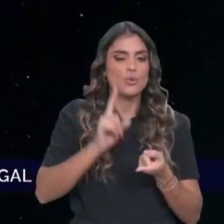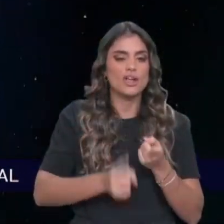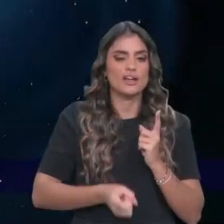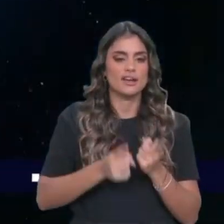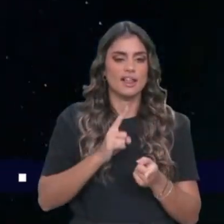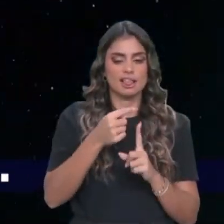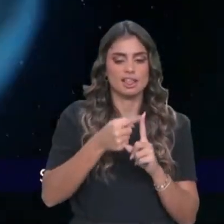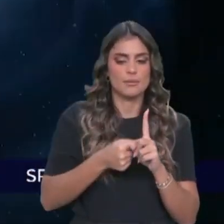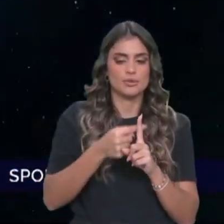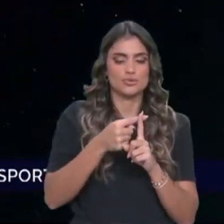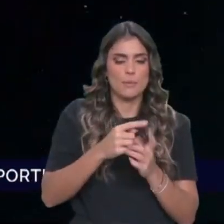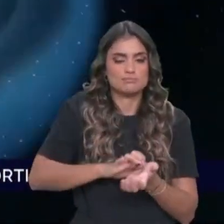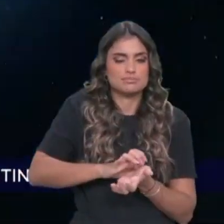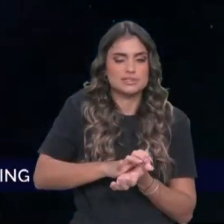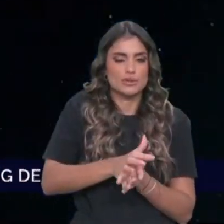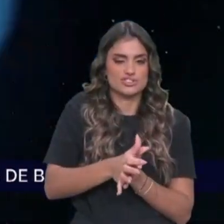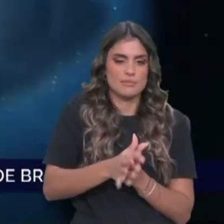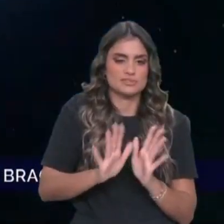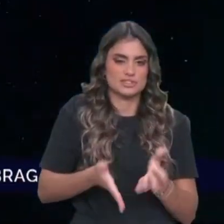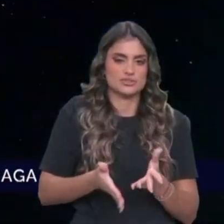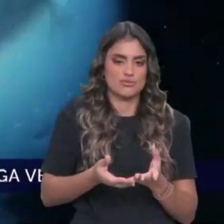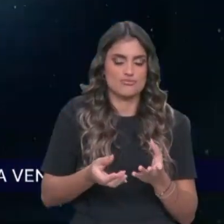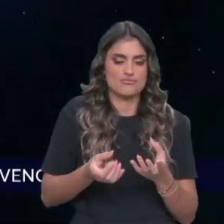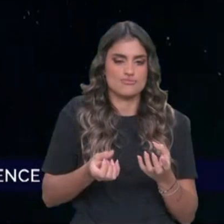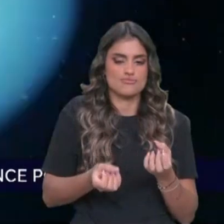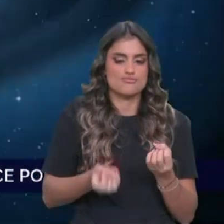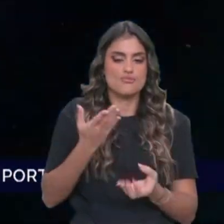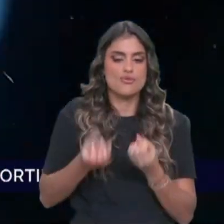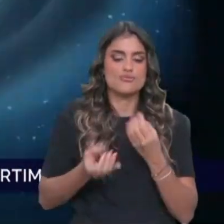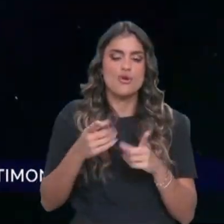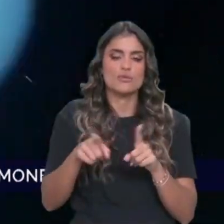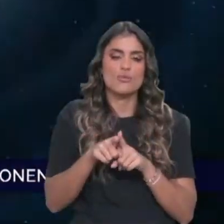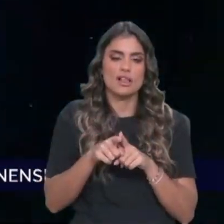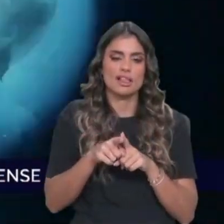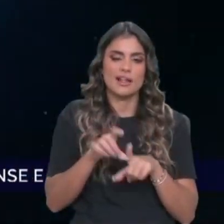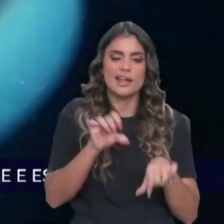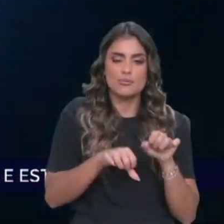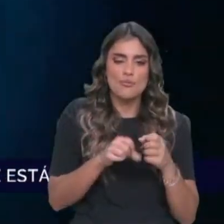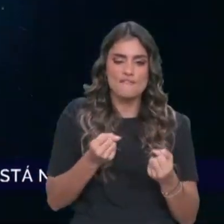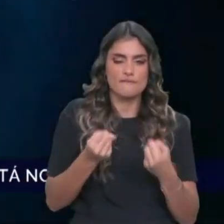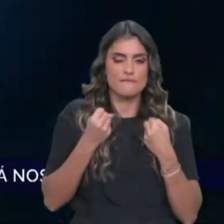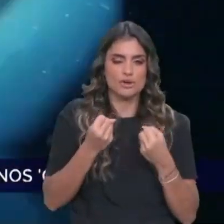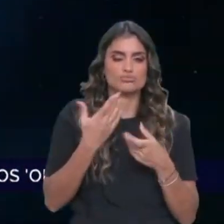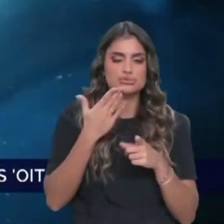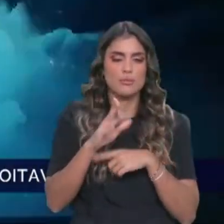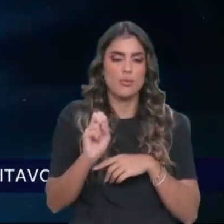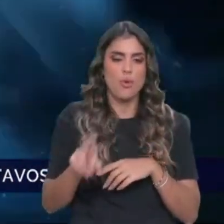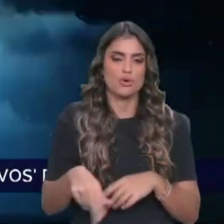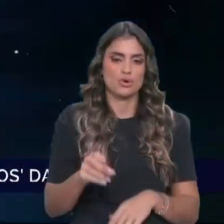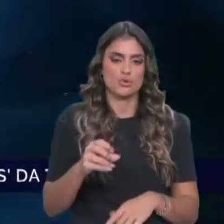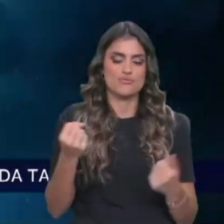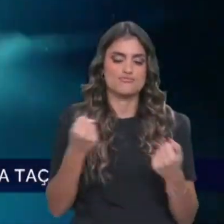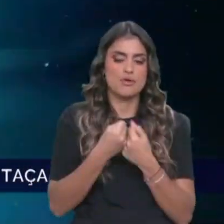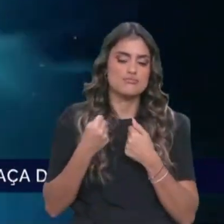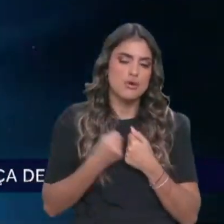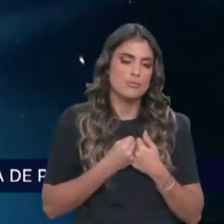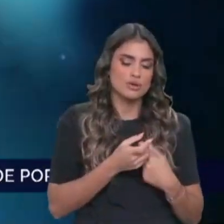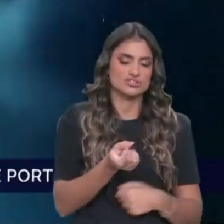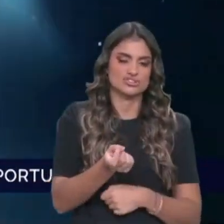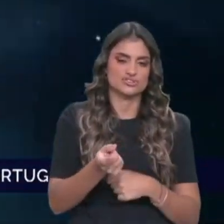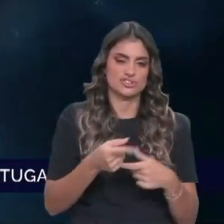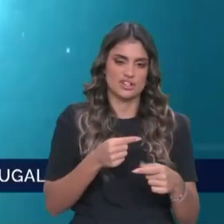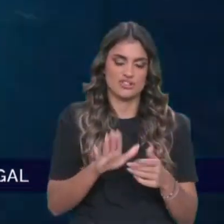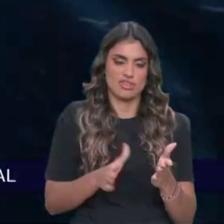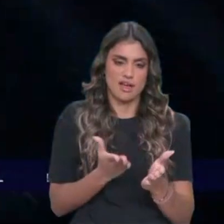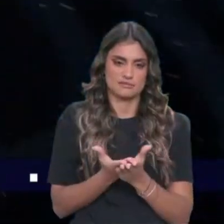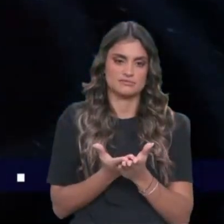as temperaturas e as pressões necessárias para criar elementos químicos mais fortes, como, por exemplo, o ouro. Nós temos isso identificado. Portanto, a colisão de estrelas de neutrões dá